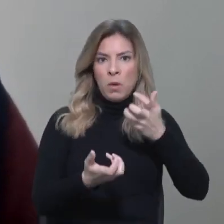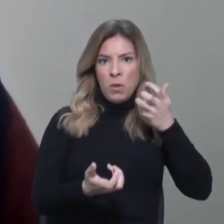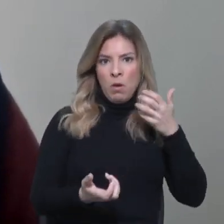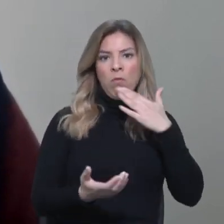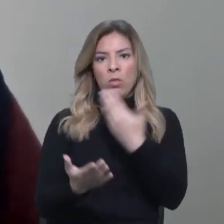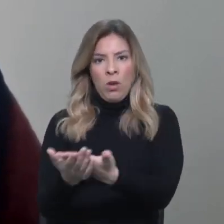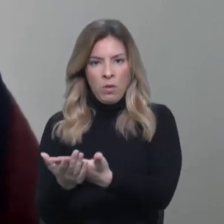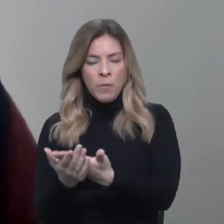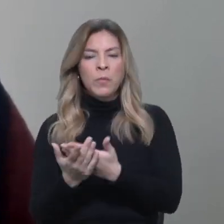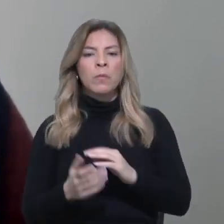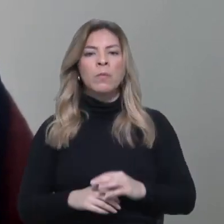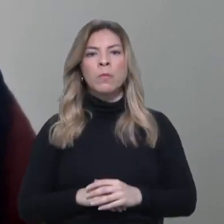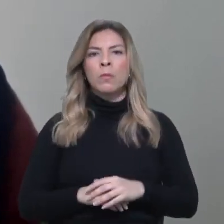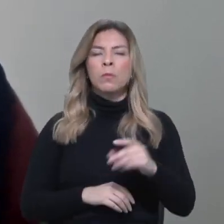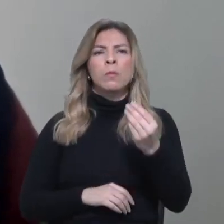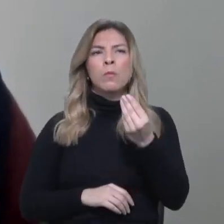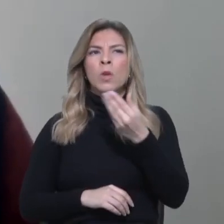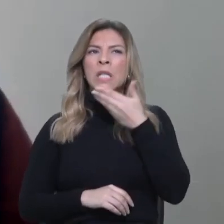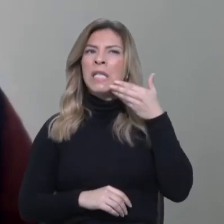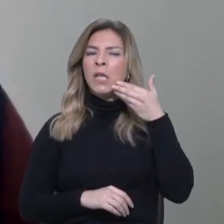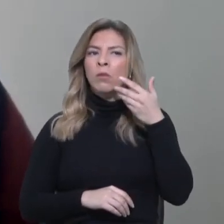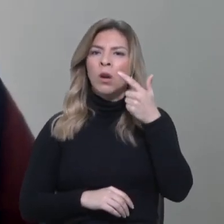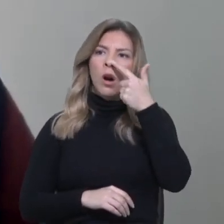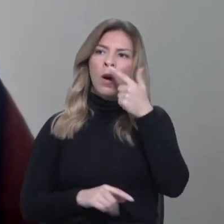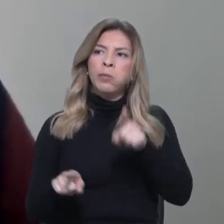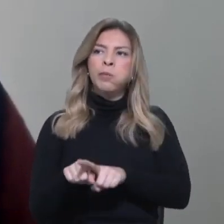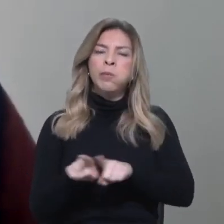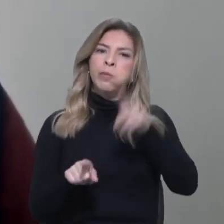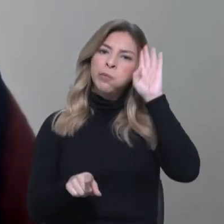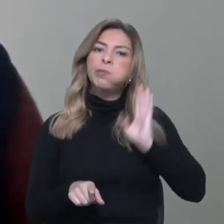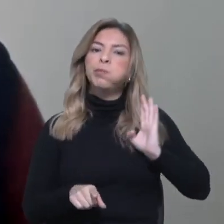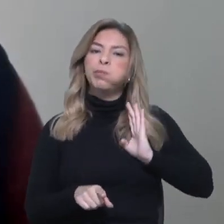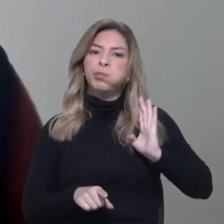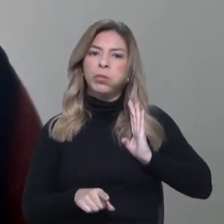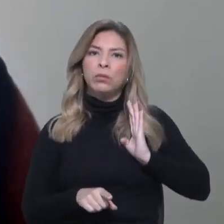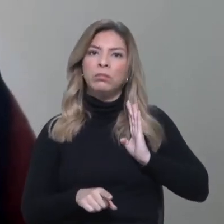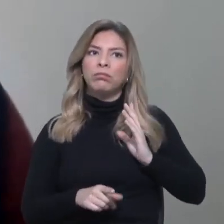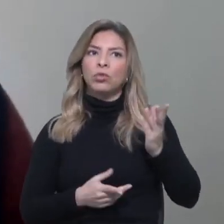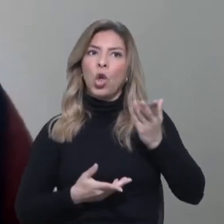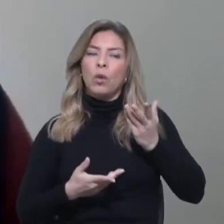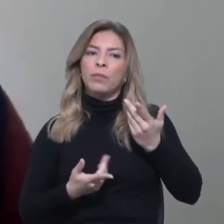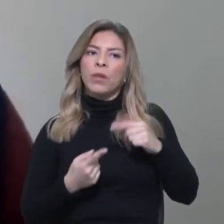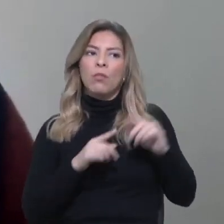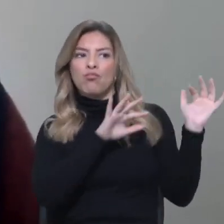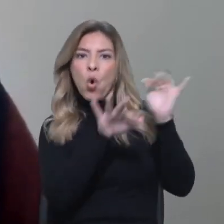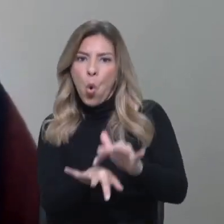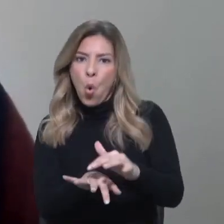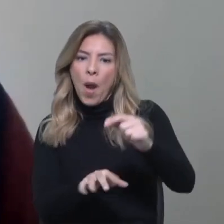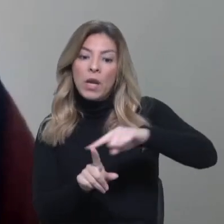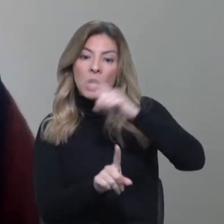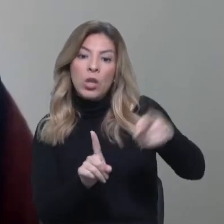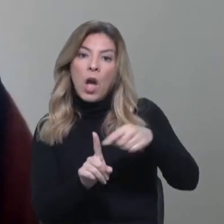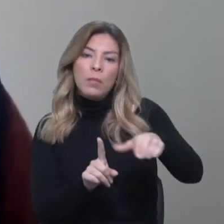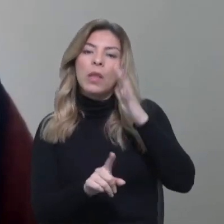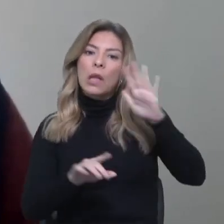É muito prematuro dizer o número de tropas que podem vir, por exemplo, para aqui, por exemplo, ainda este ano, para fazer a manutenção de